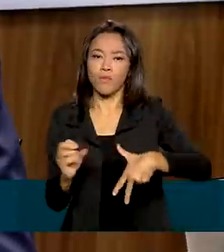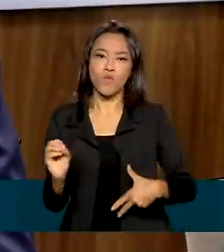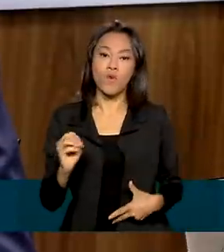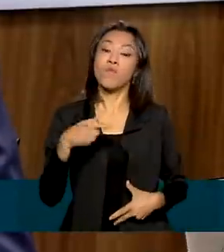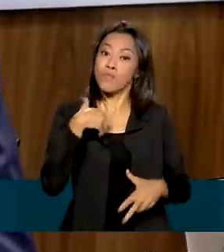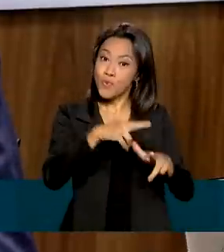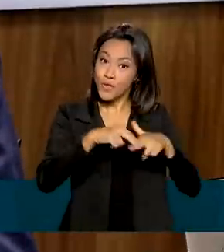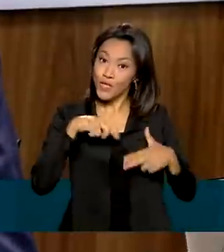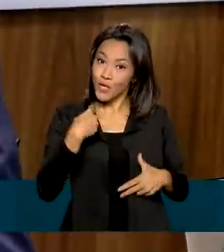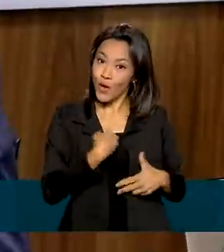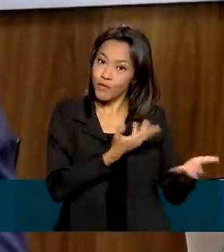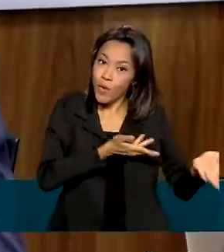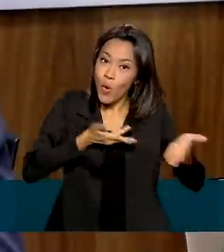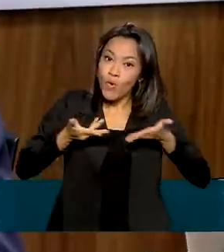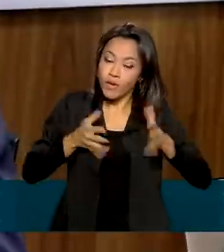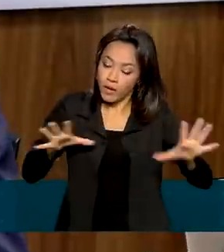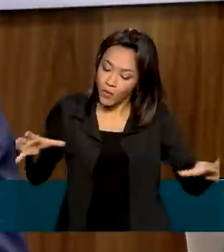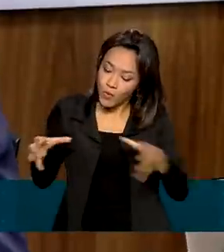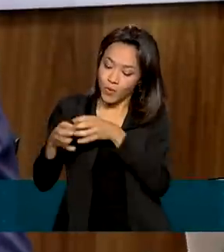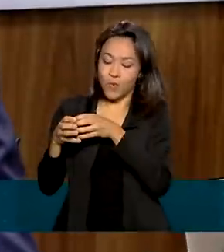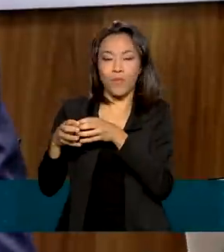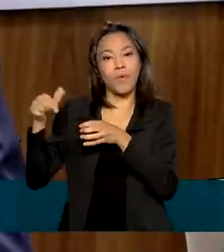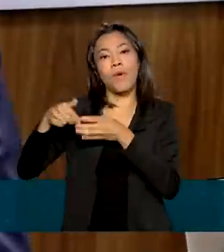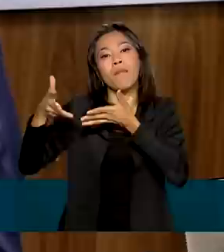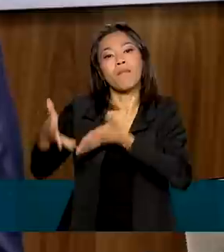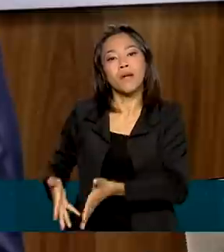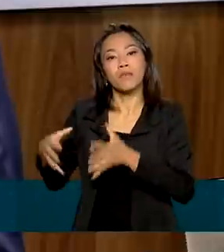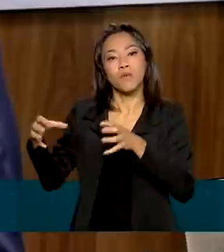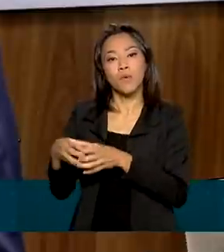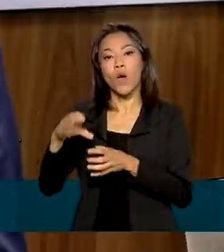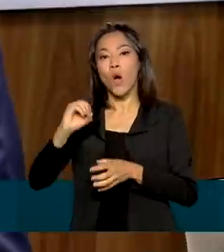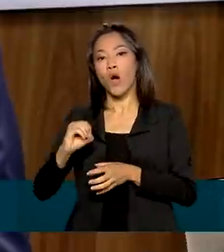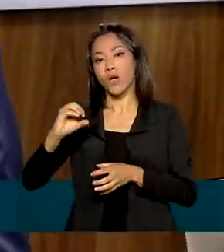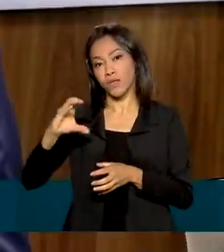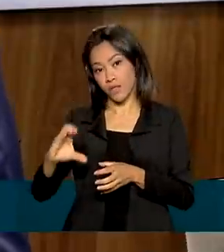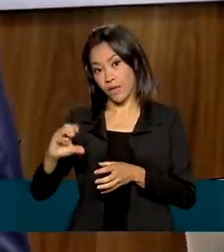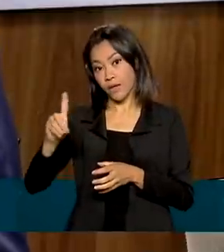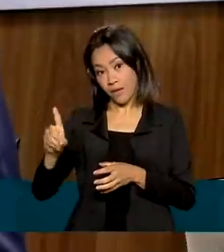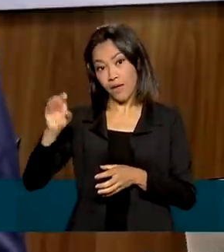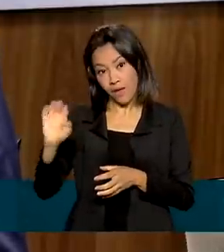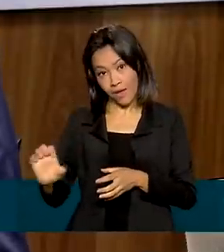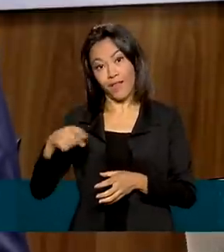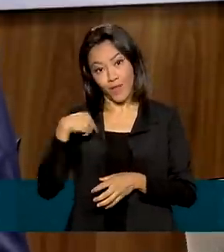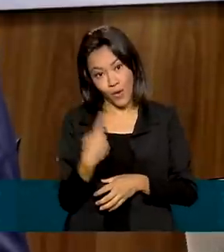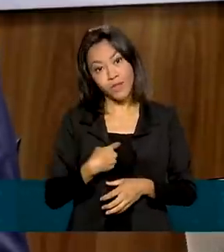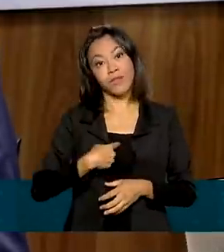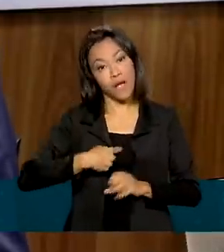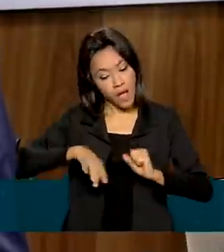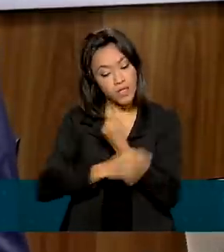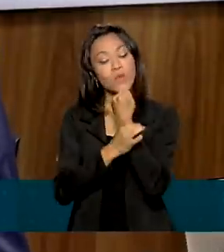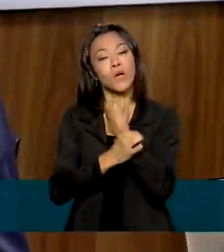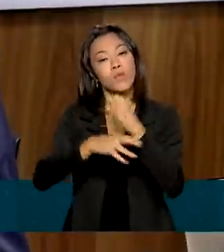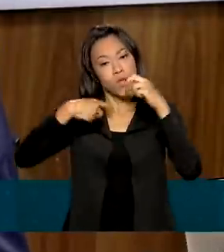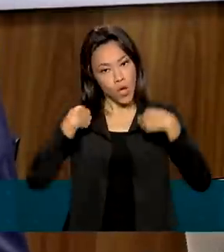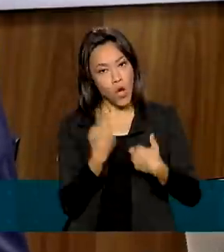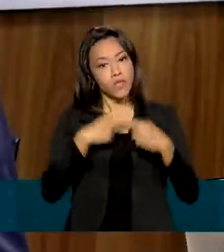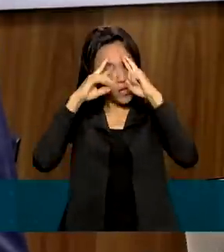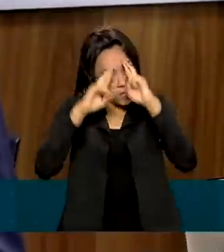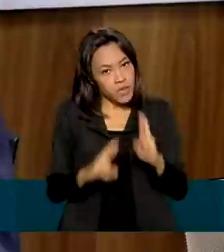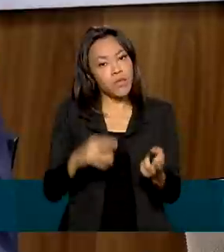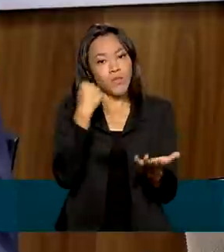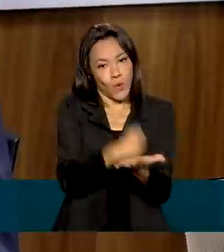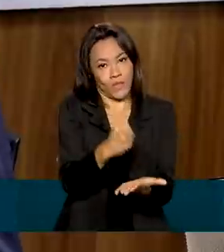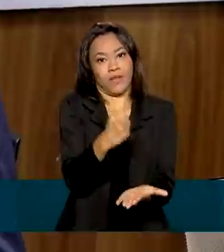não ceder ajuda outros países a buscar negócio conosco nós e o que elas assinaram os contratos são